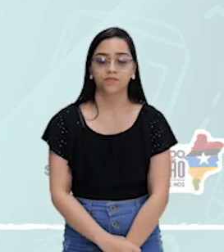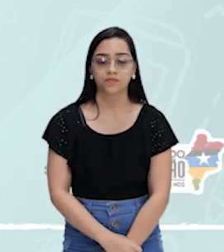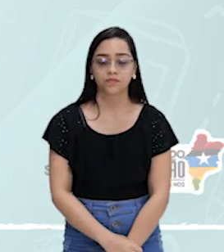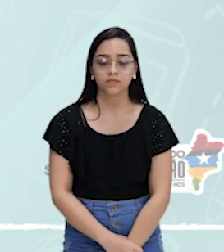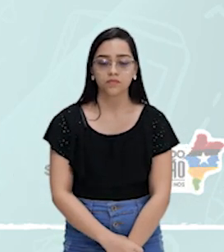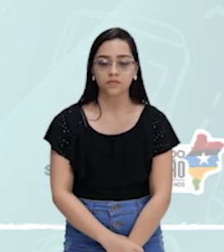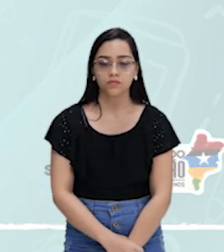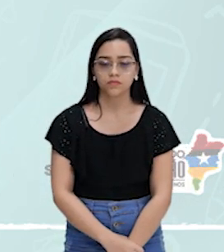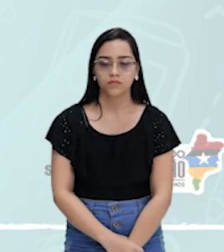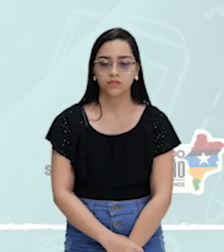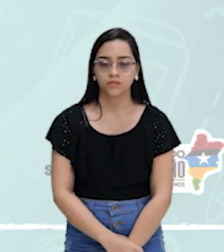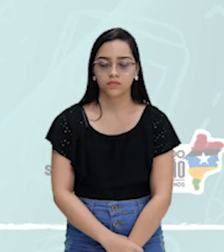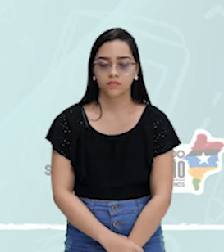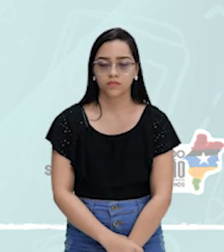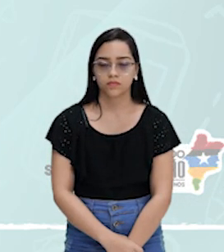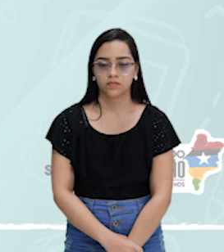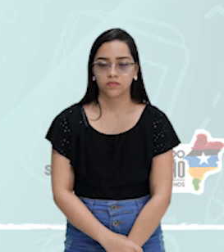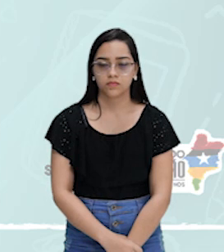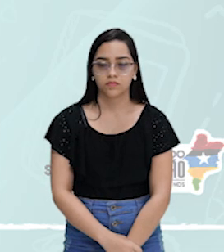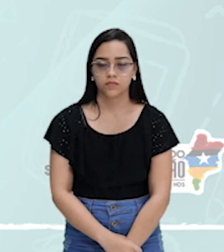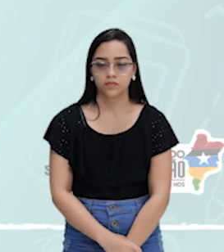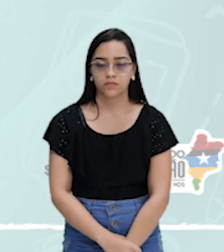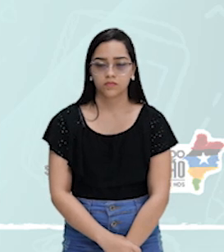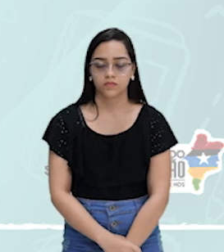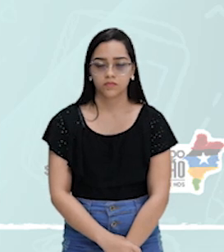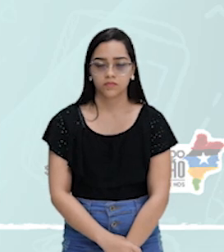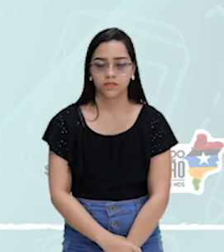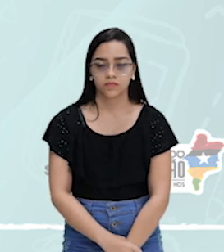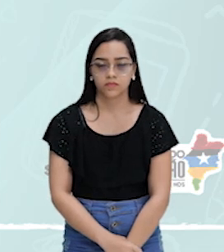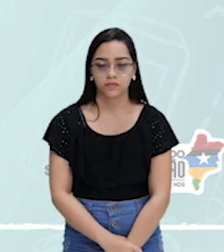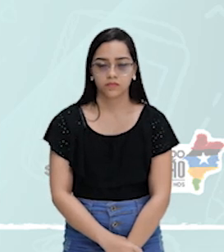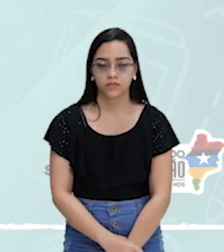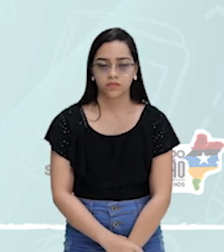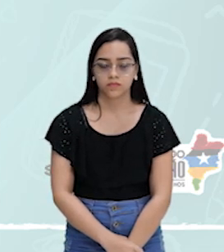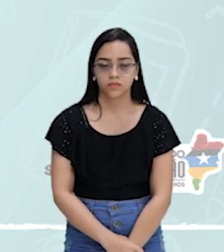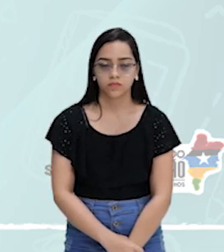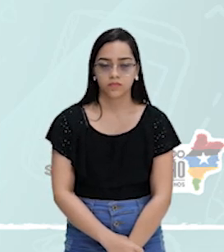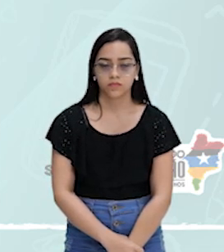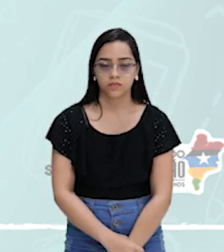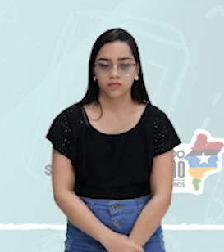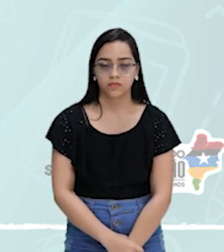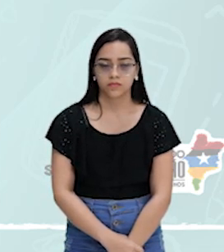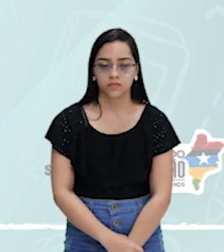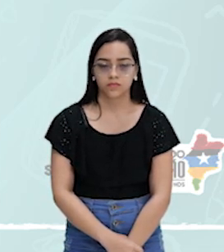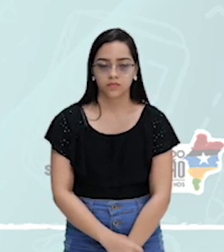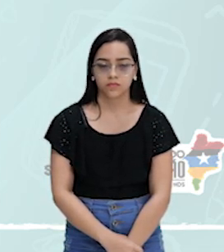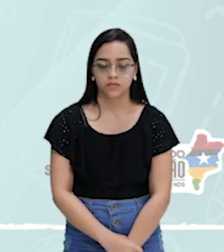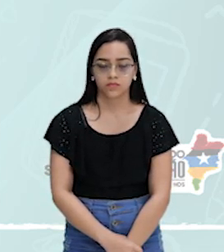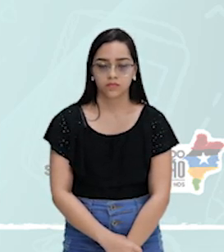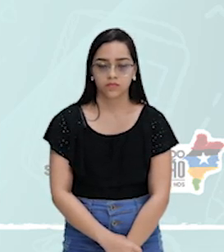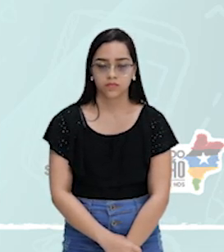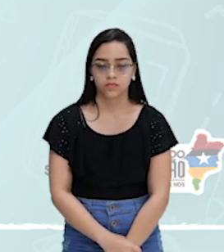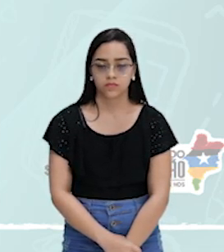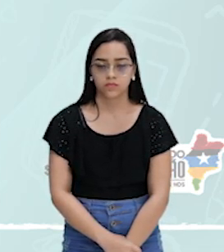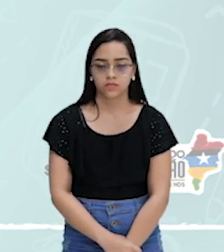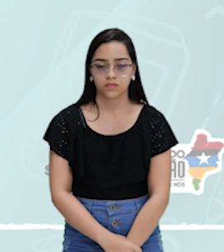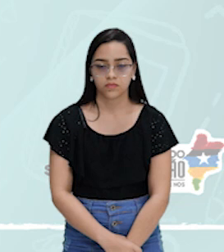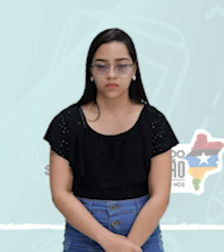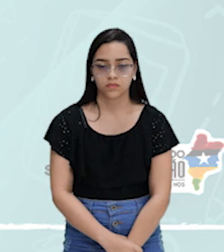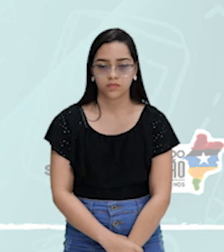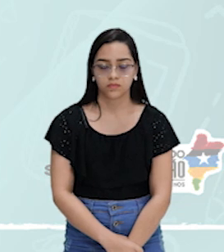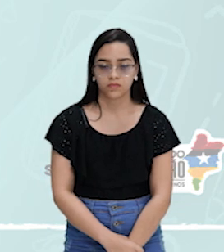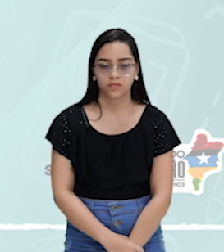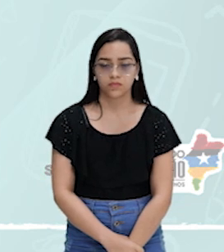mais, sentiu necessidade de tirar a camisa, aquela roupa cujas menores pregas pareciam entrar